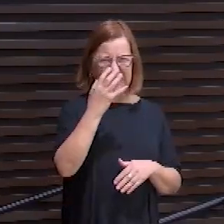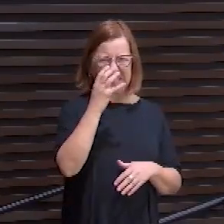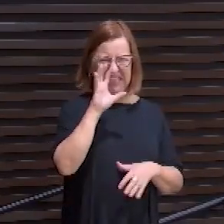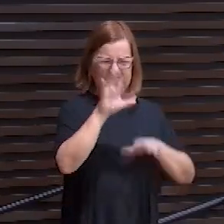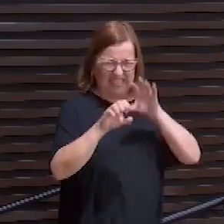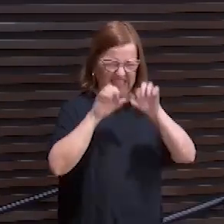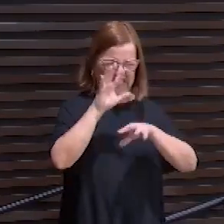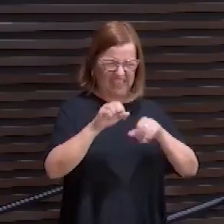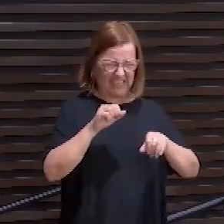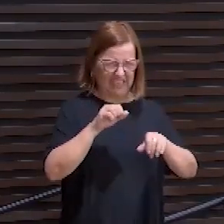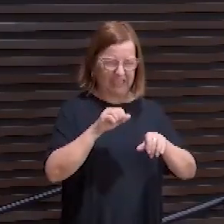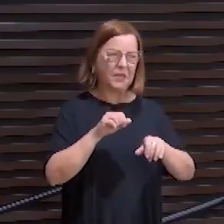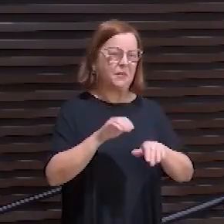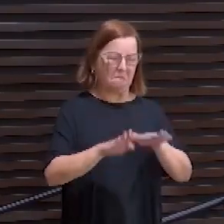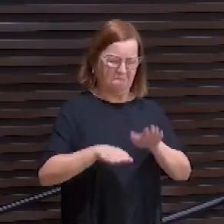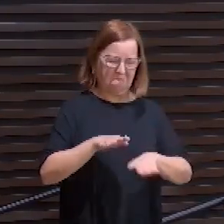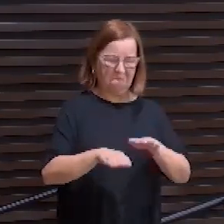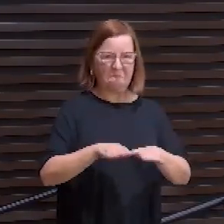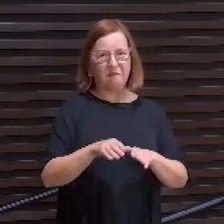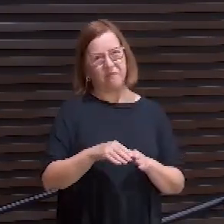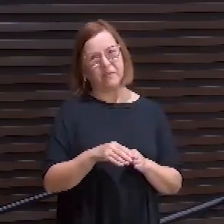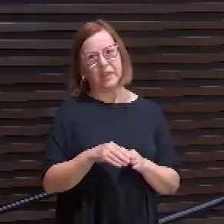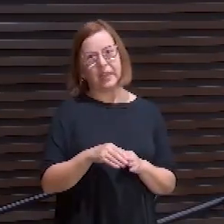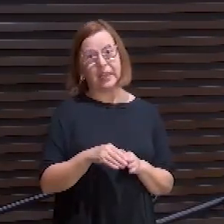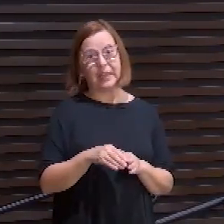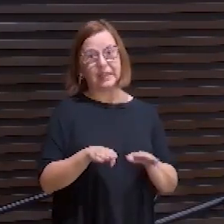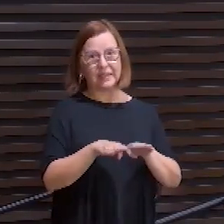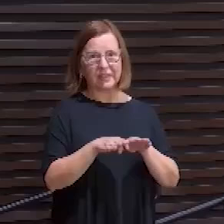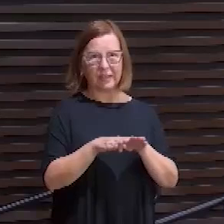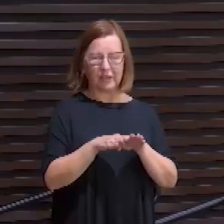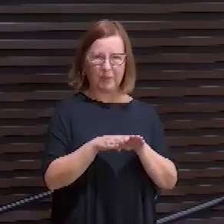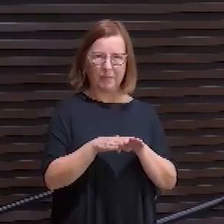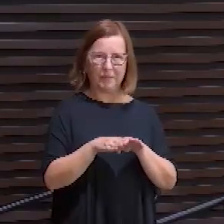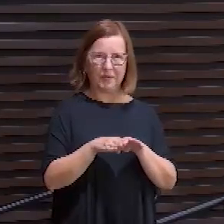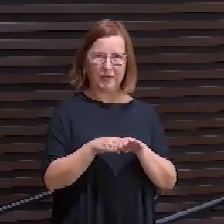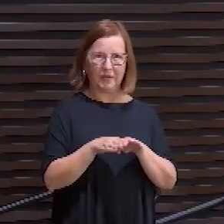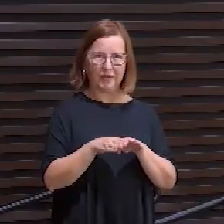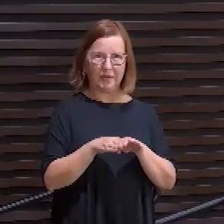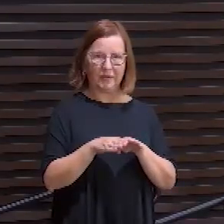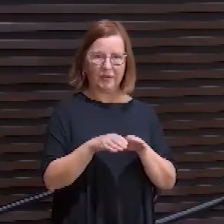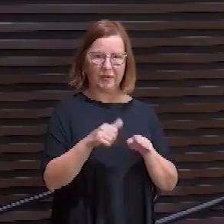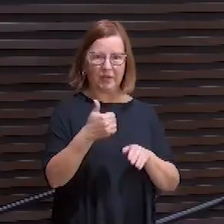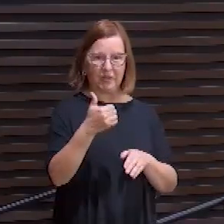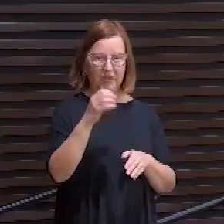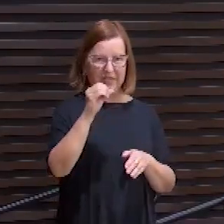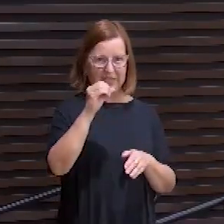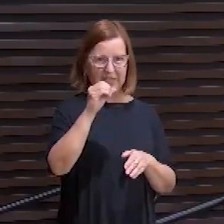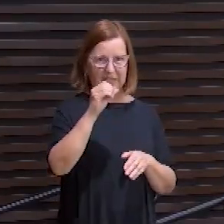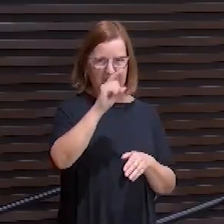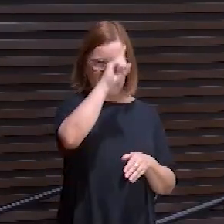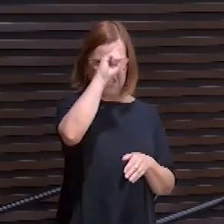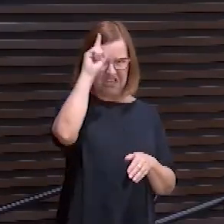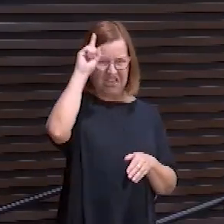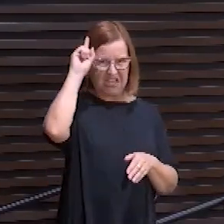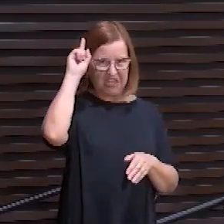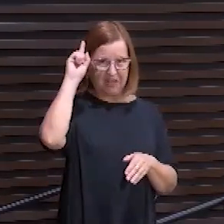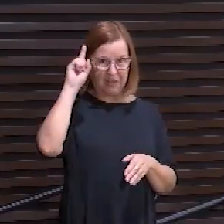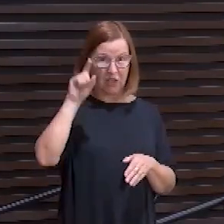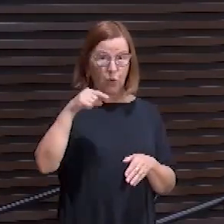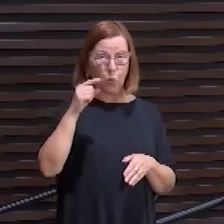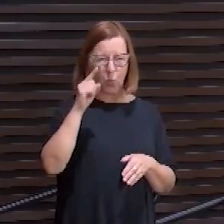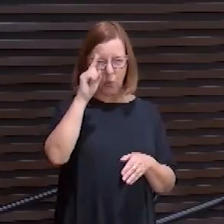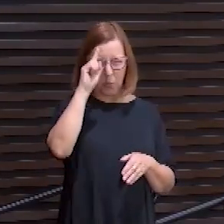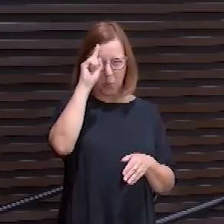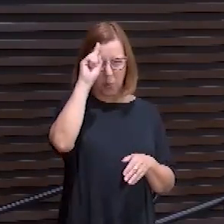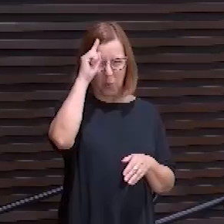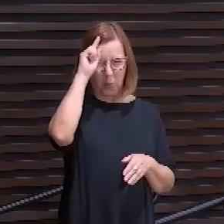o que sobejava. E também a respeito dos 10 chifres que tinha na cabeça, e do outro que subiu, diante